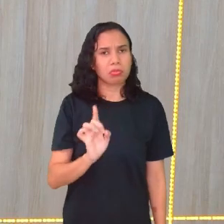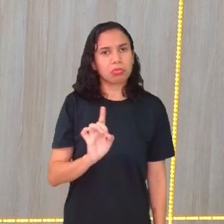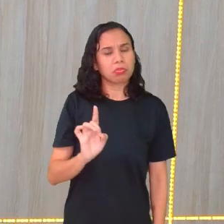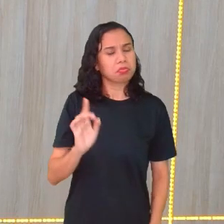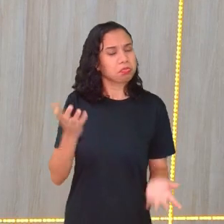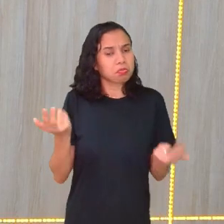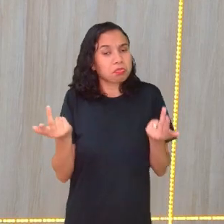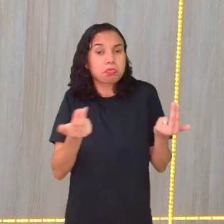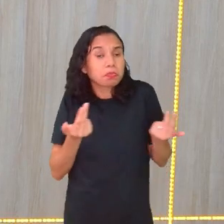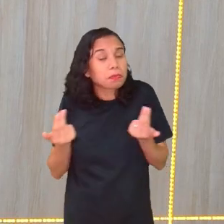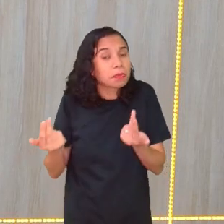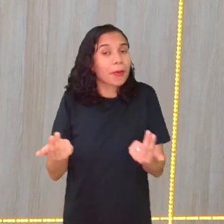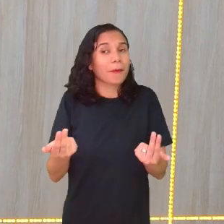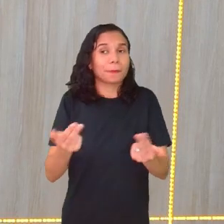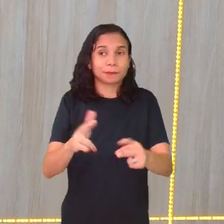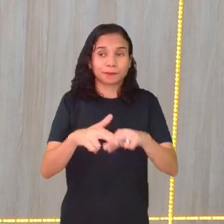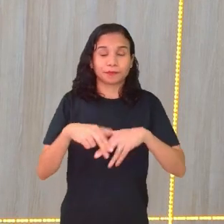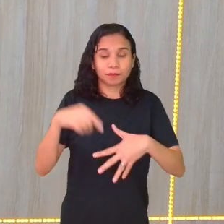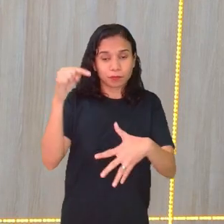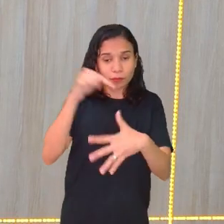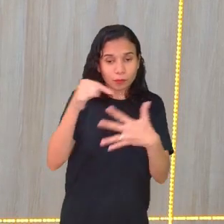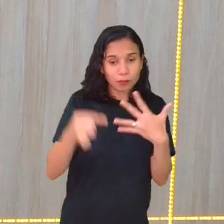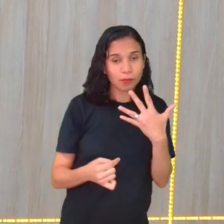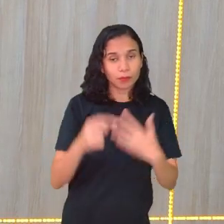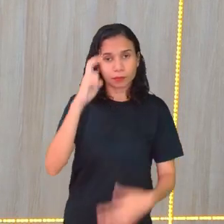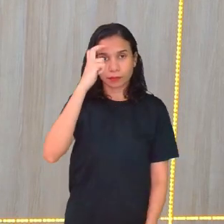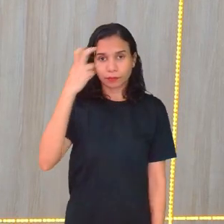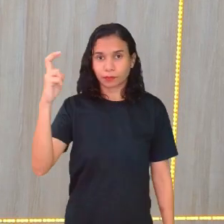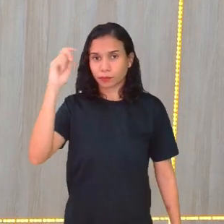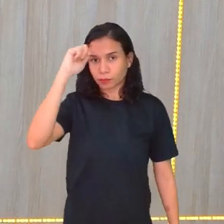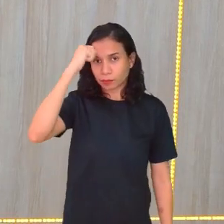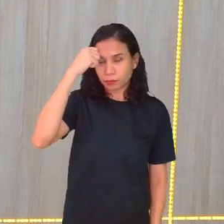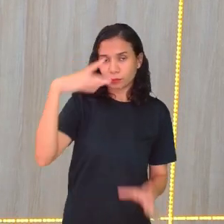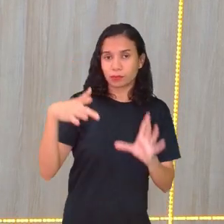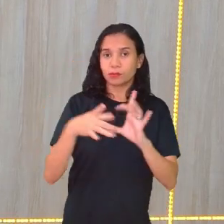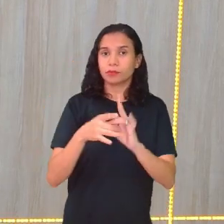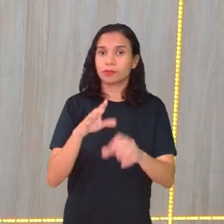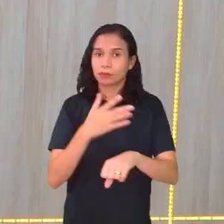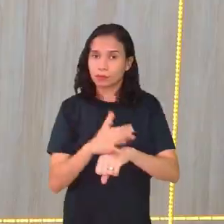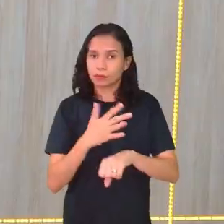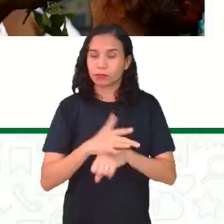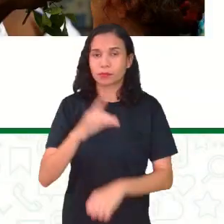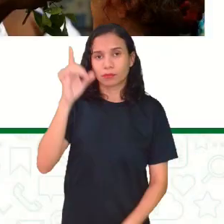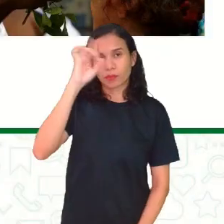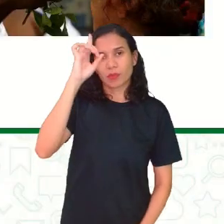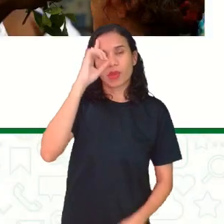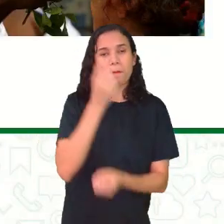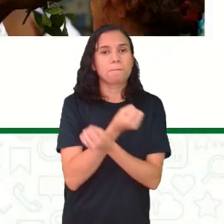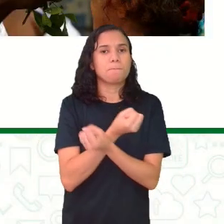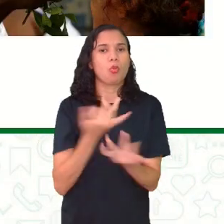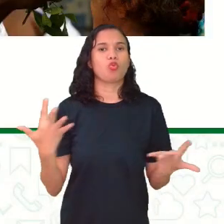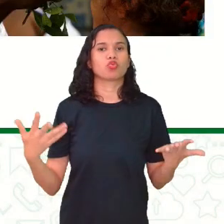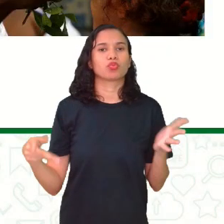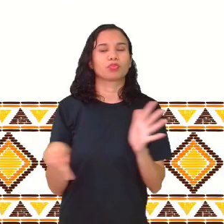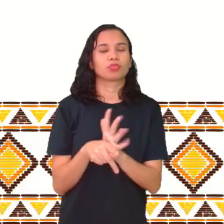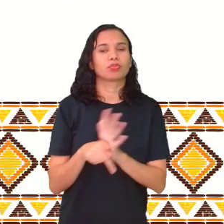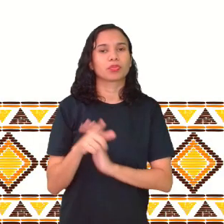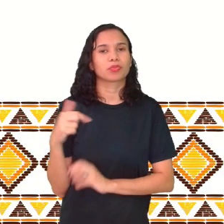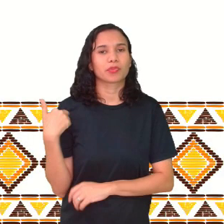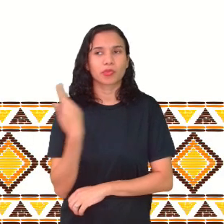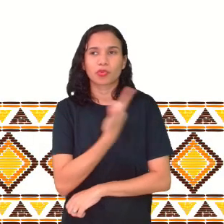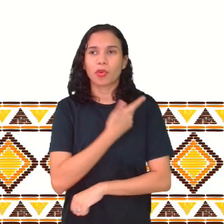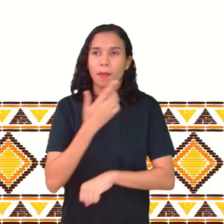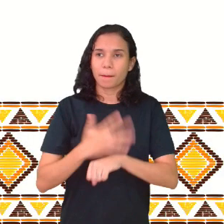certo? Então, esses elementos da cultura negra que fazem parte do nosso dia a dia são muitos e muitos, justamente porque fazem parte das